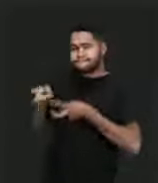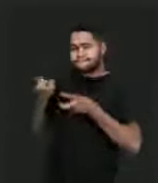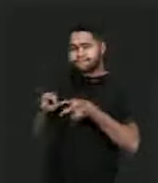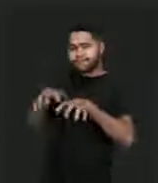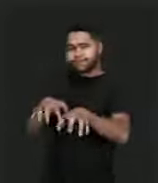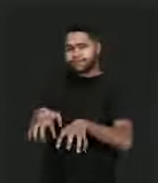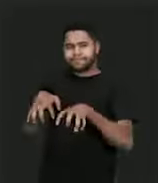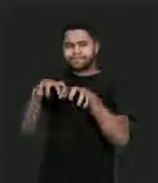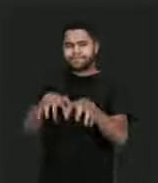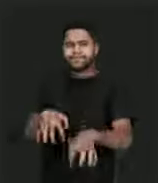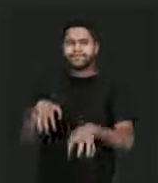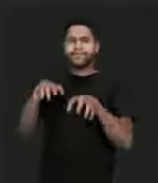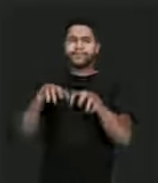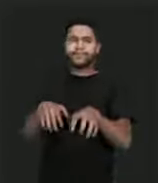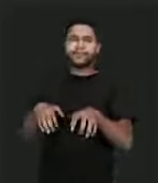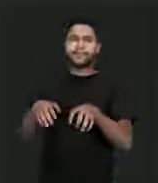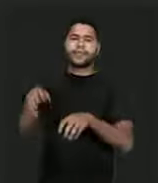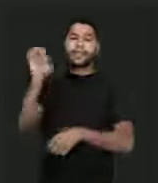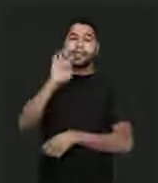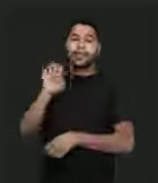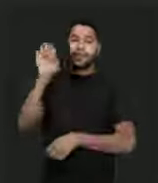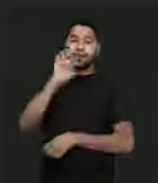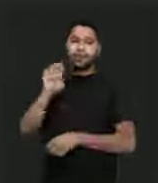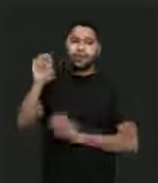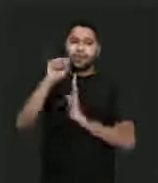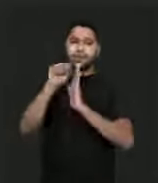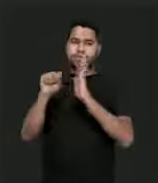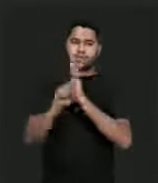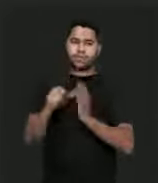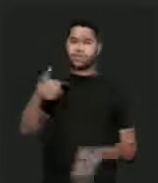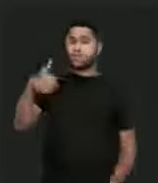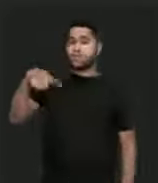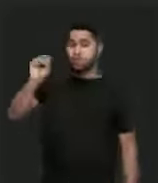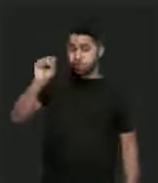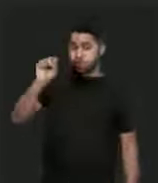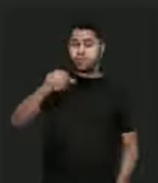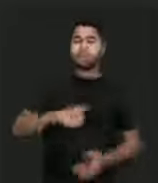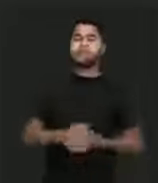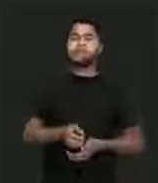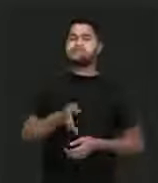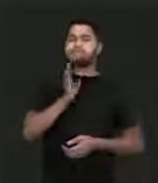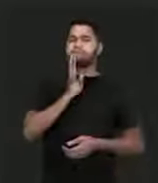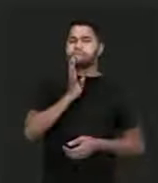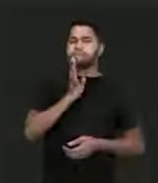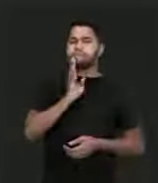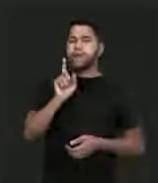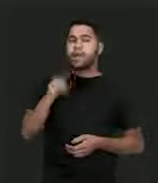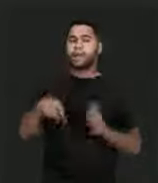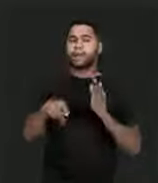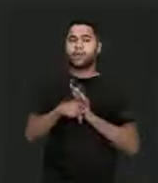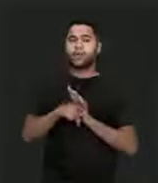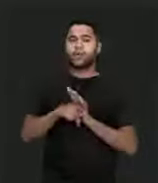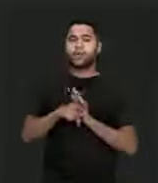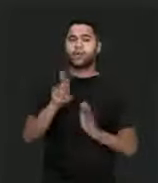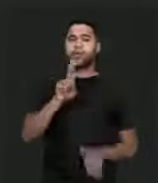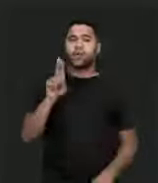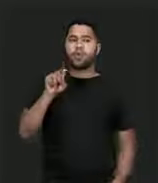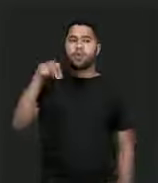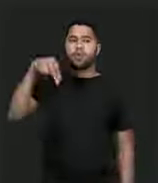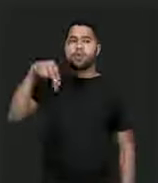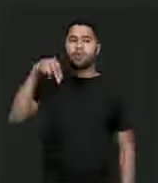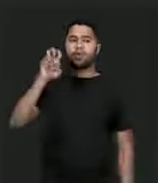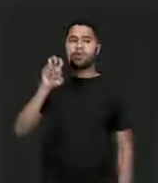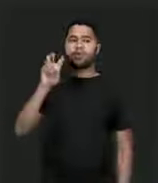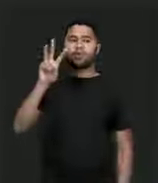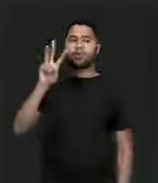minas de carvão na Europa naquele século. Ela é conhecida como máquina de Newcomen.